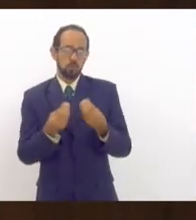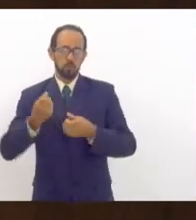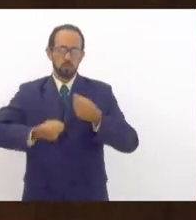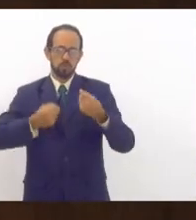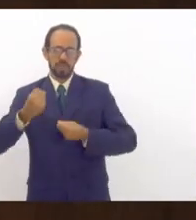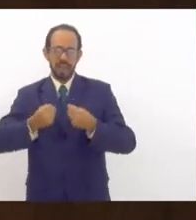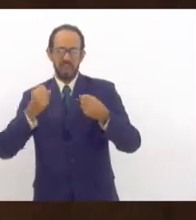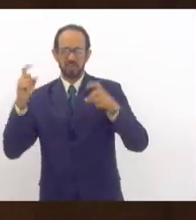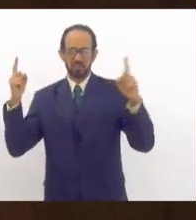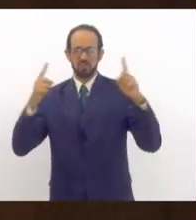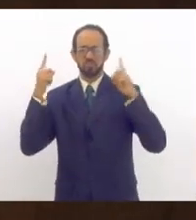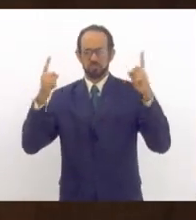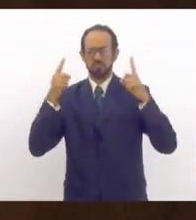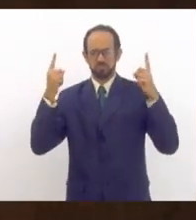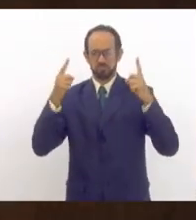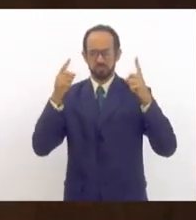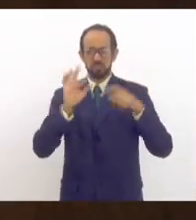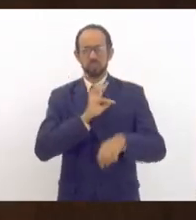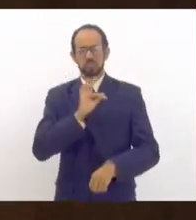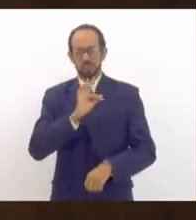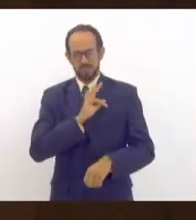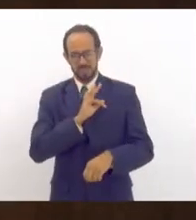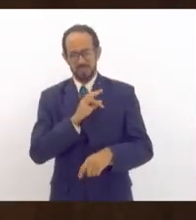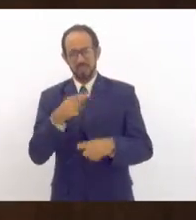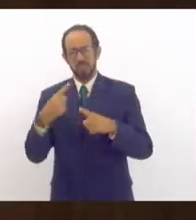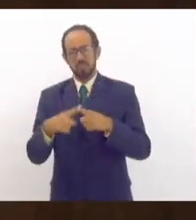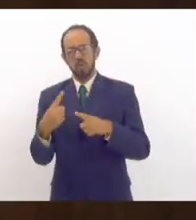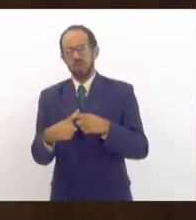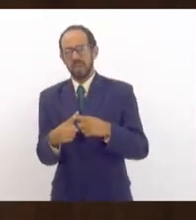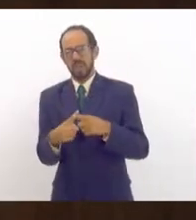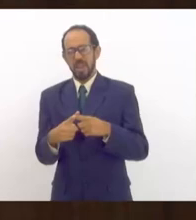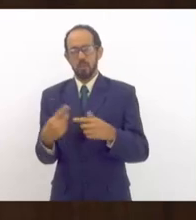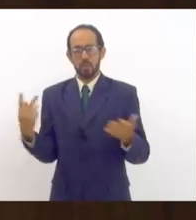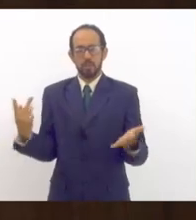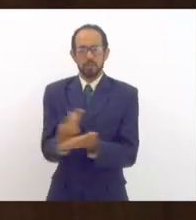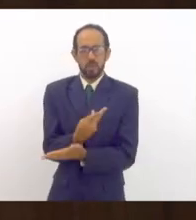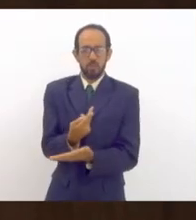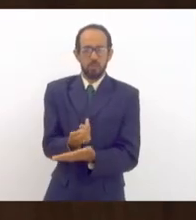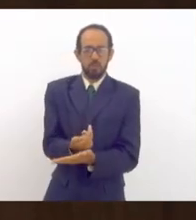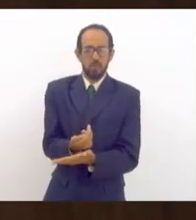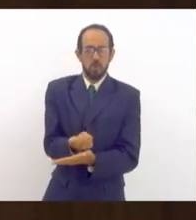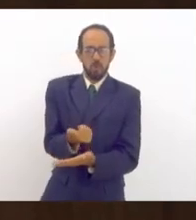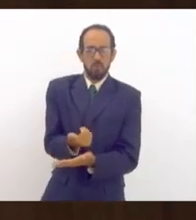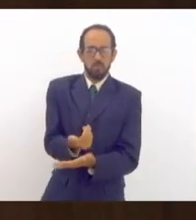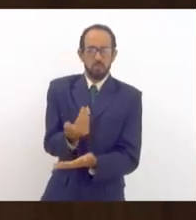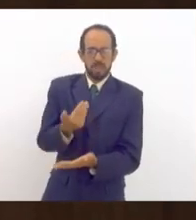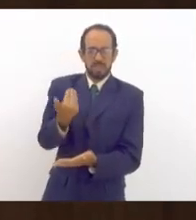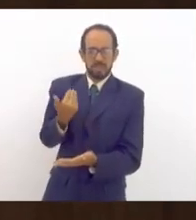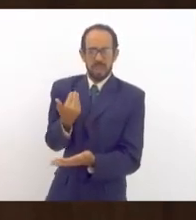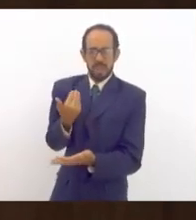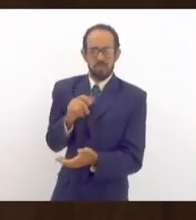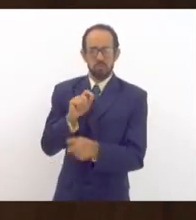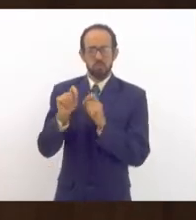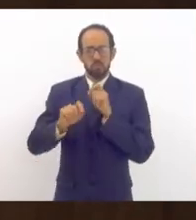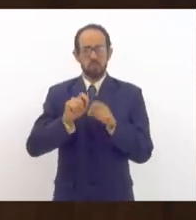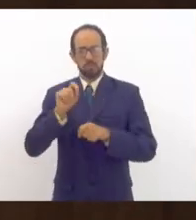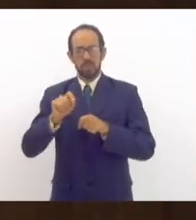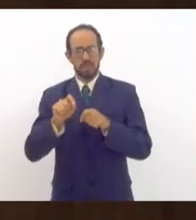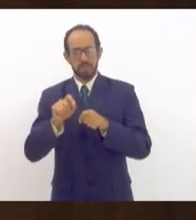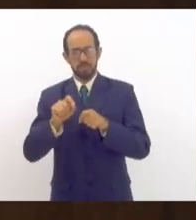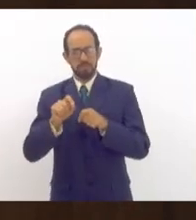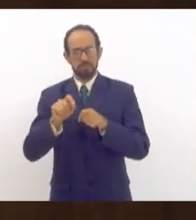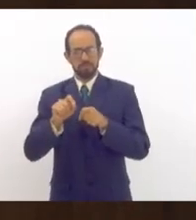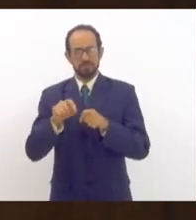até porque nos últimos dias nós assistimos aqui entre outras coisas né questões